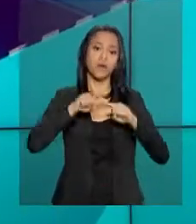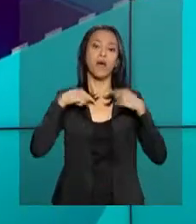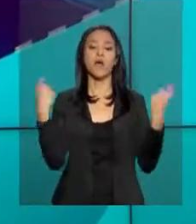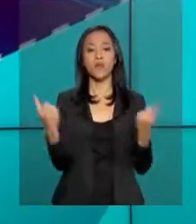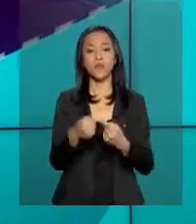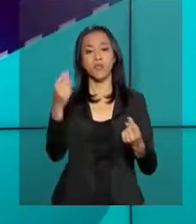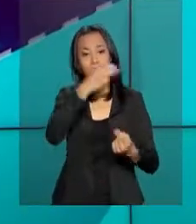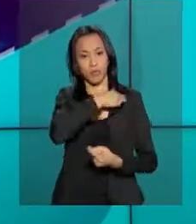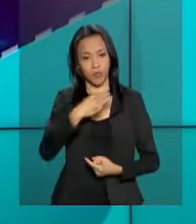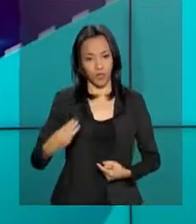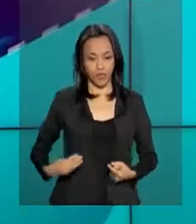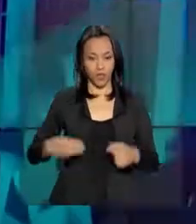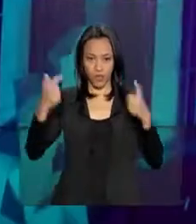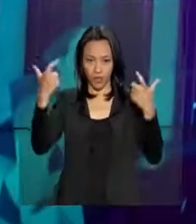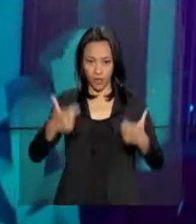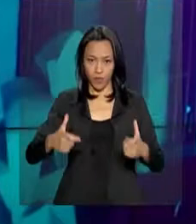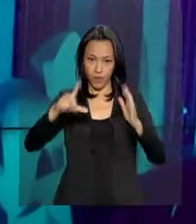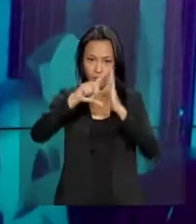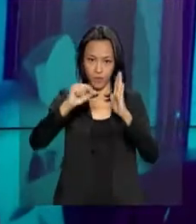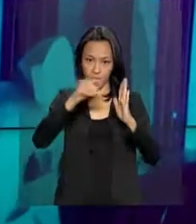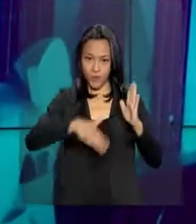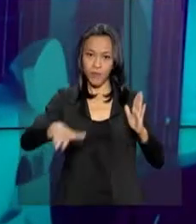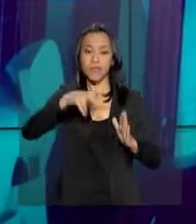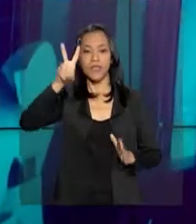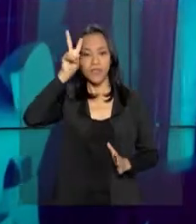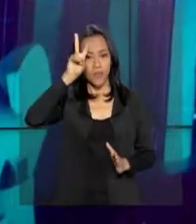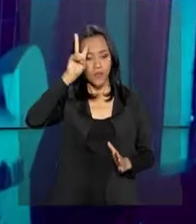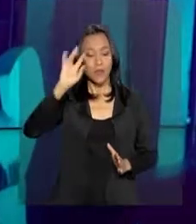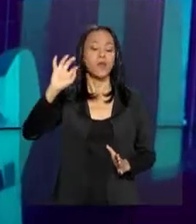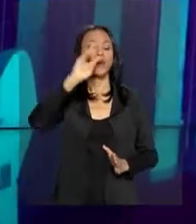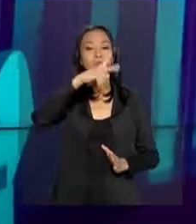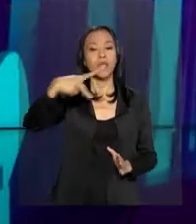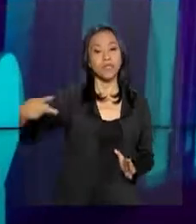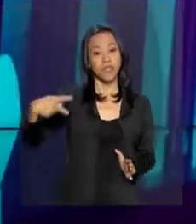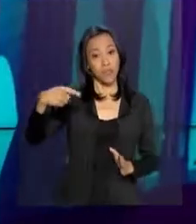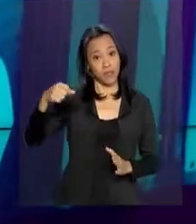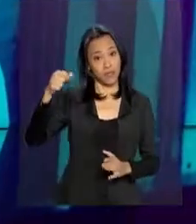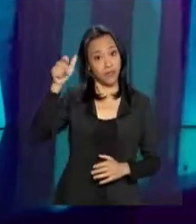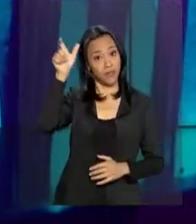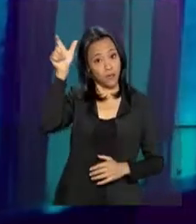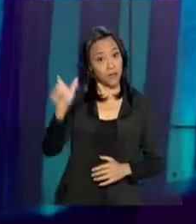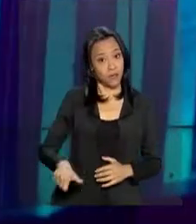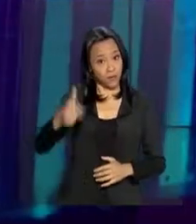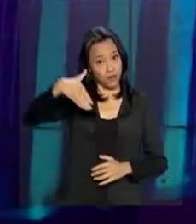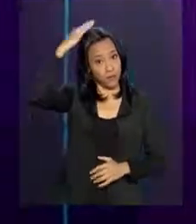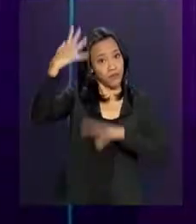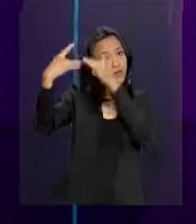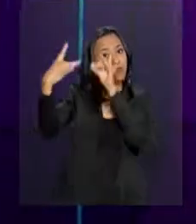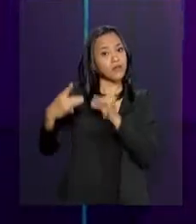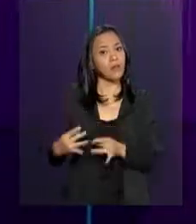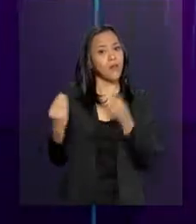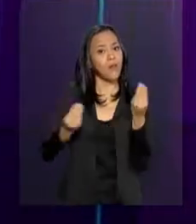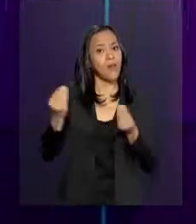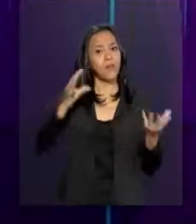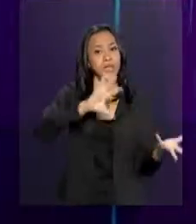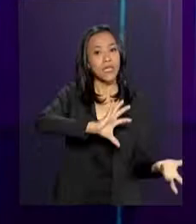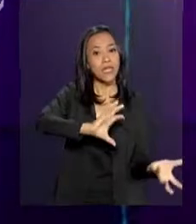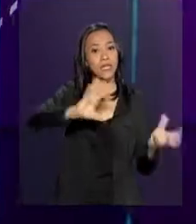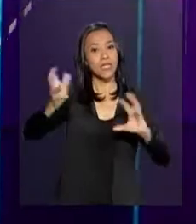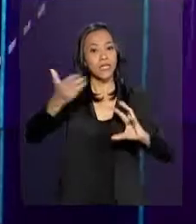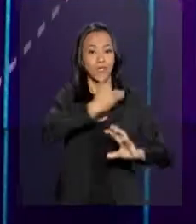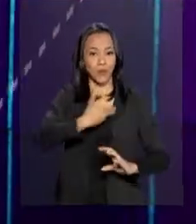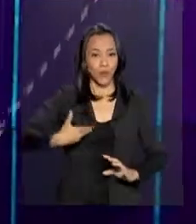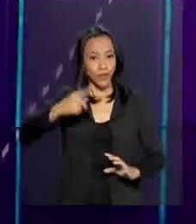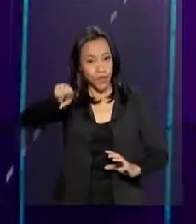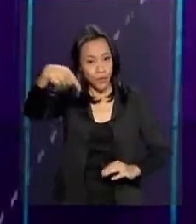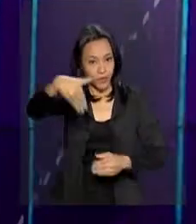ministros no Palácio do Planalto, nesta segunda-feira, o presidente Temer detalhou como o governo deve fazer a transição após a